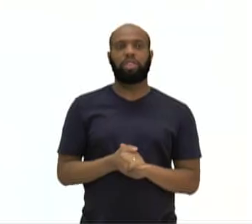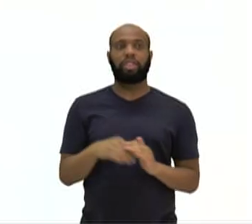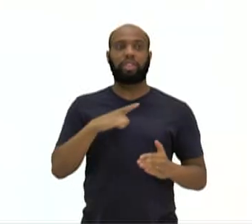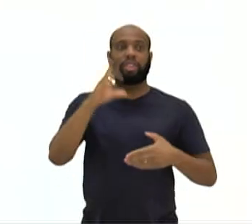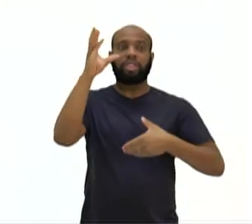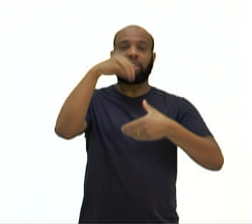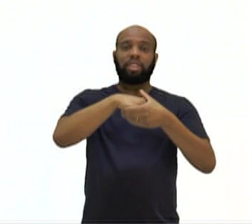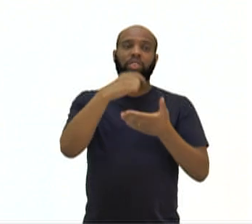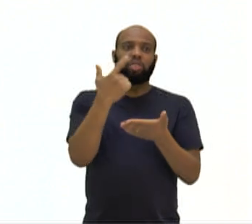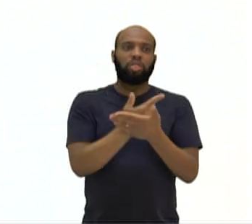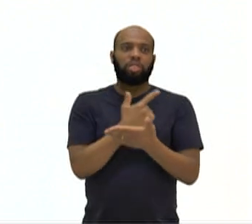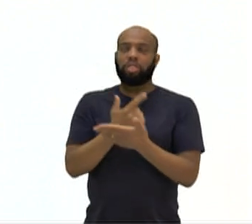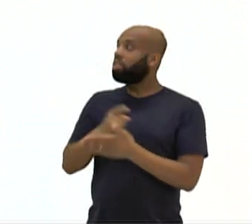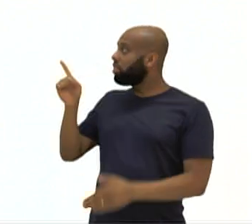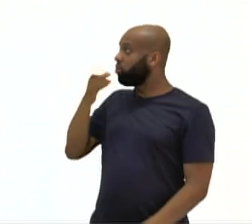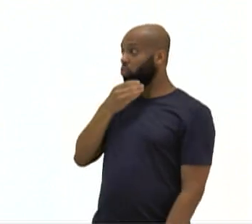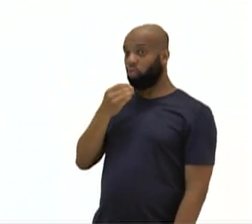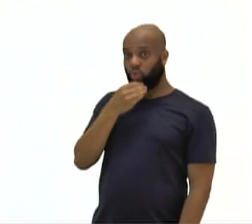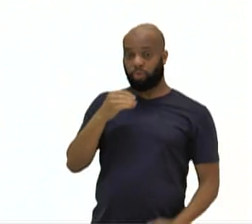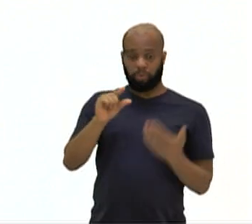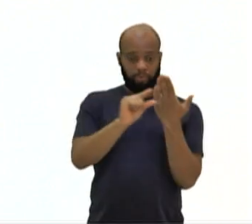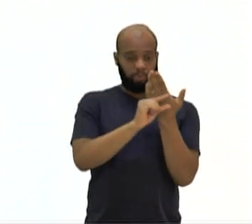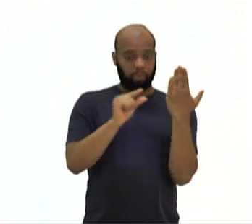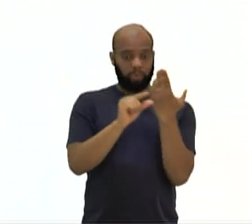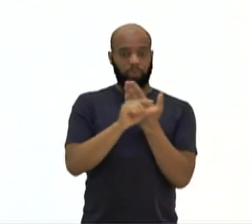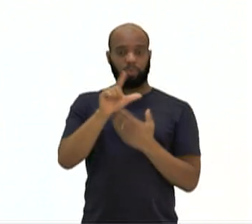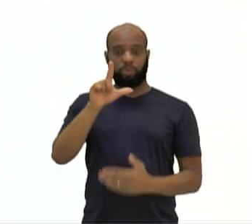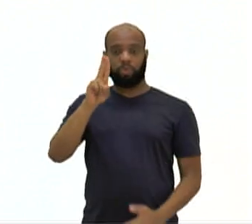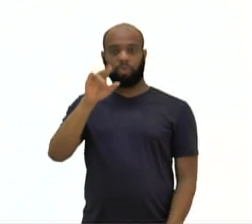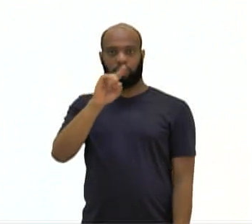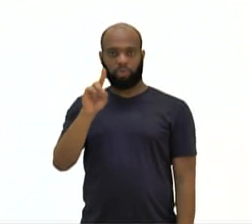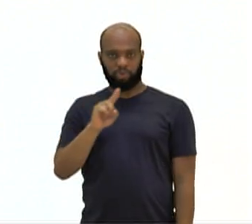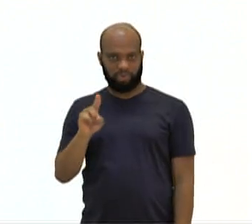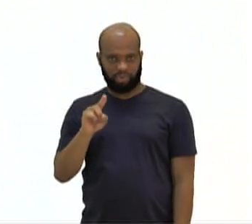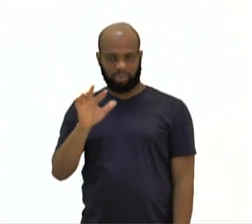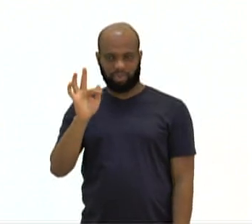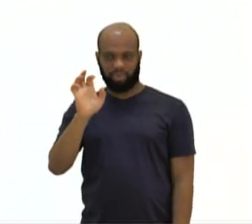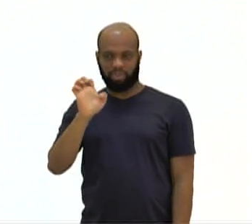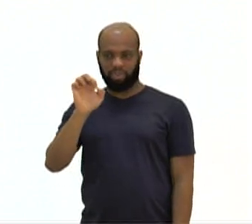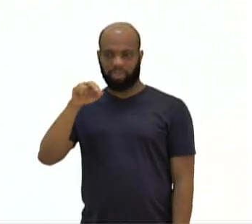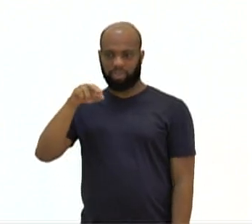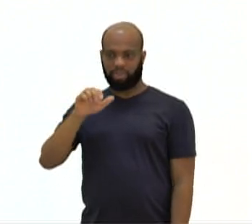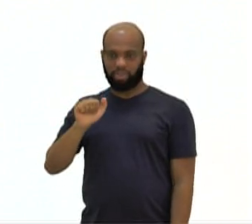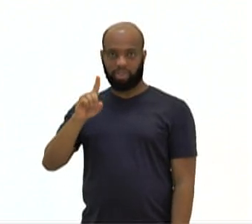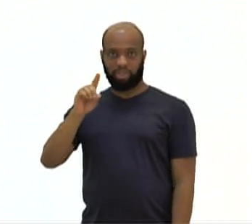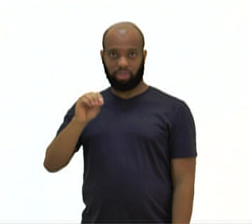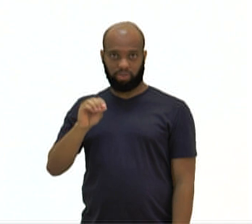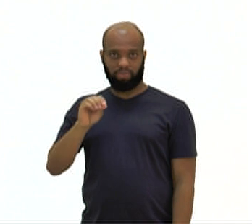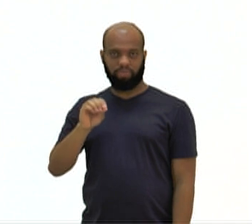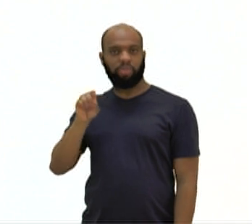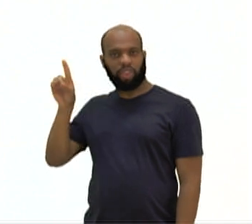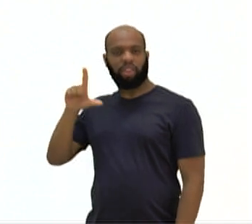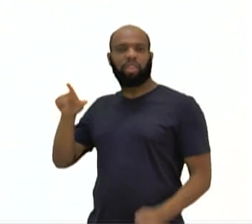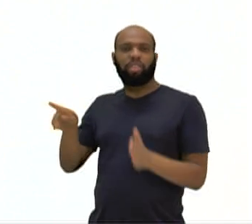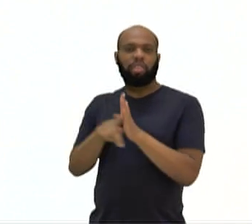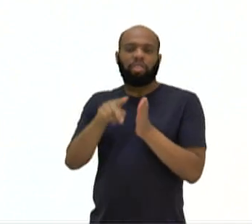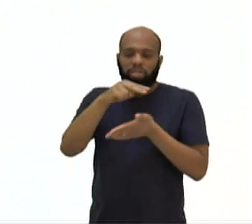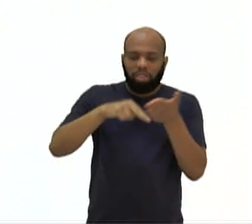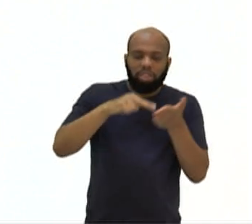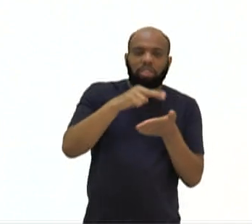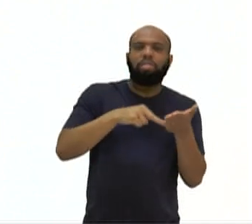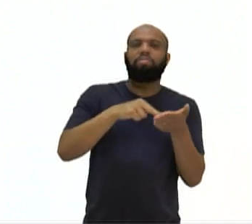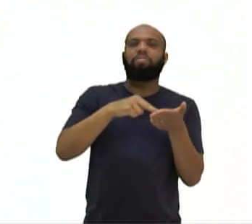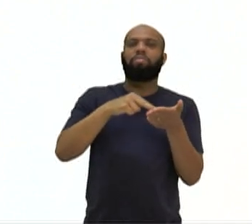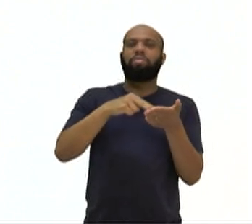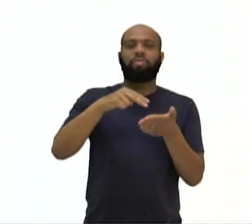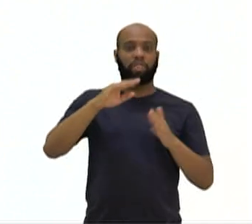nesse livro do Luiz Fernando Veríssimo, que é o Comédias para se Ler na Escola. É um livro bem interessante, com crônicas